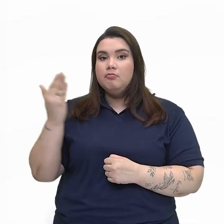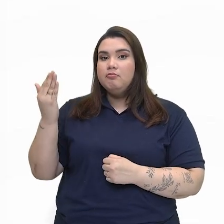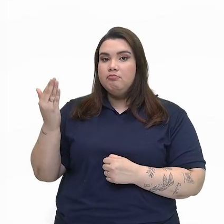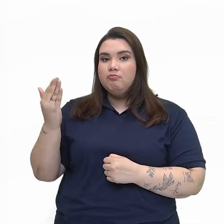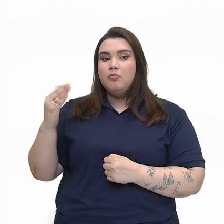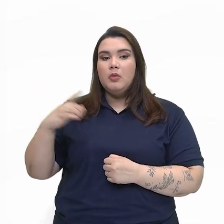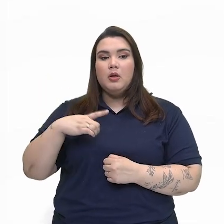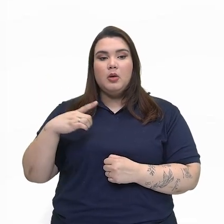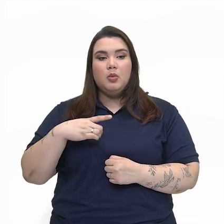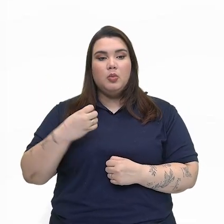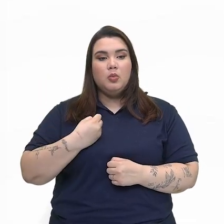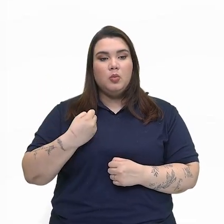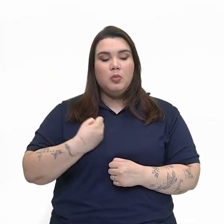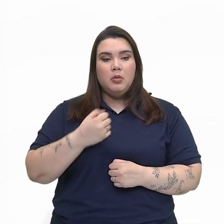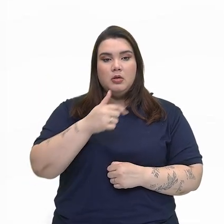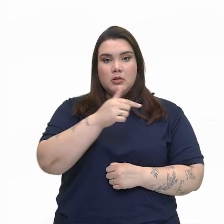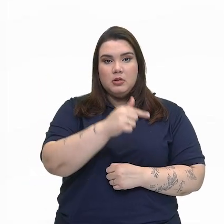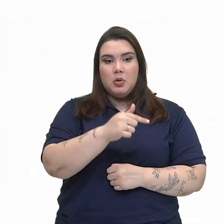tenho